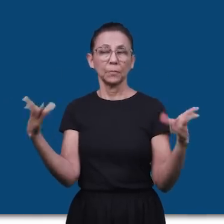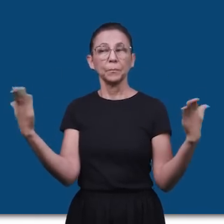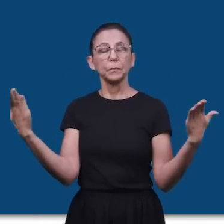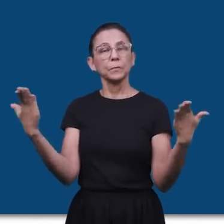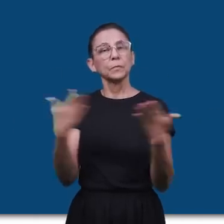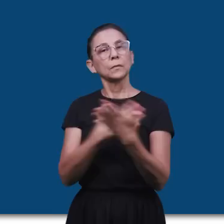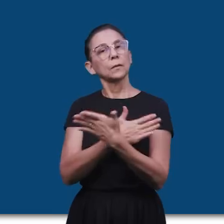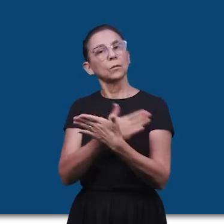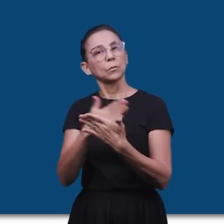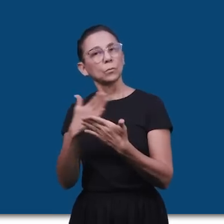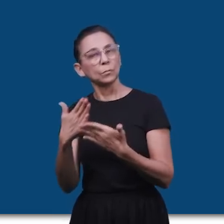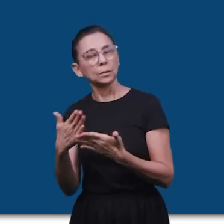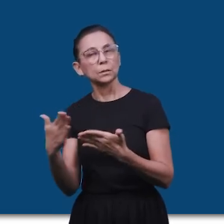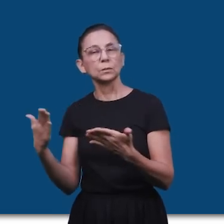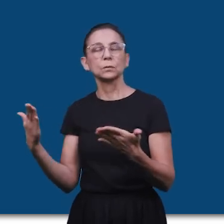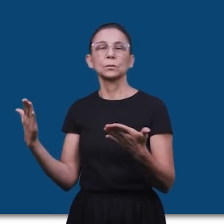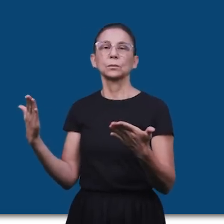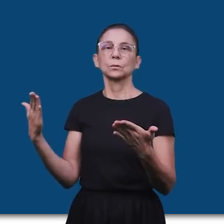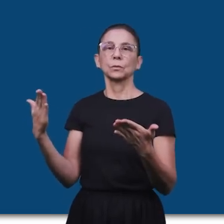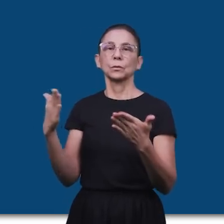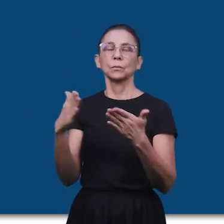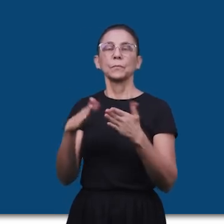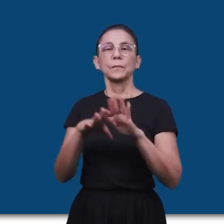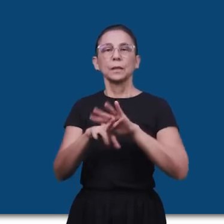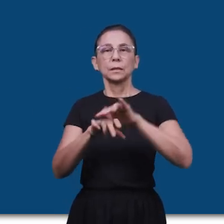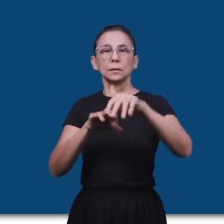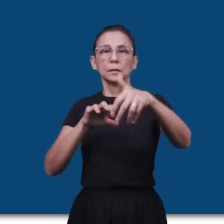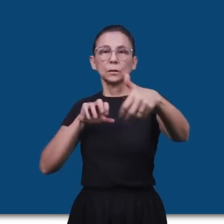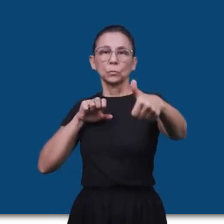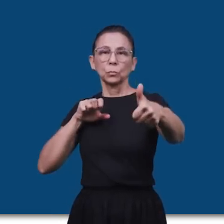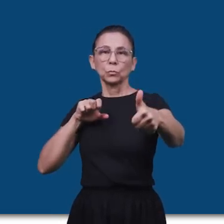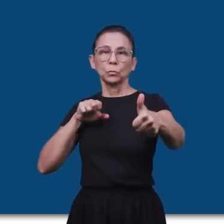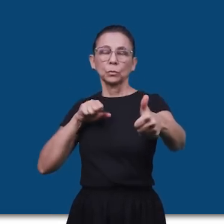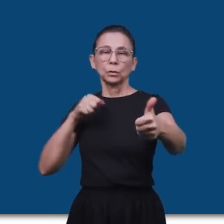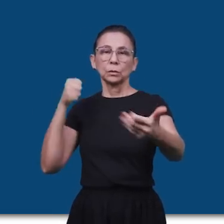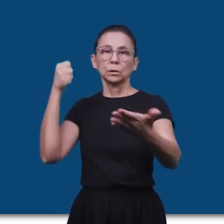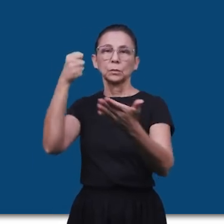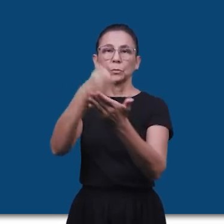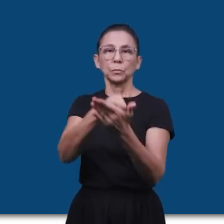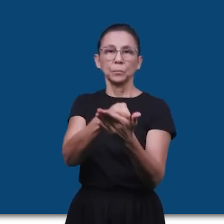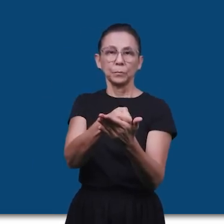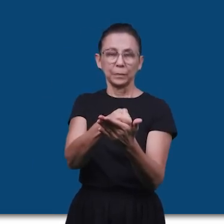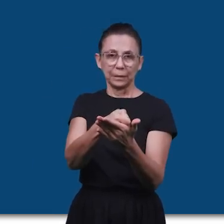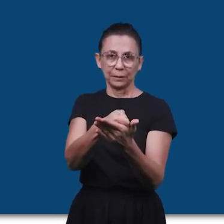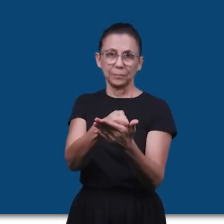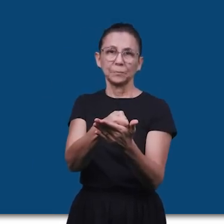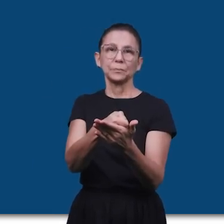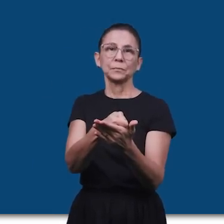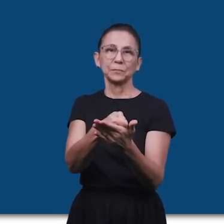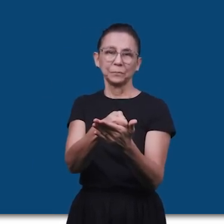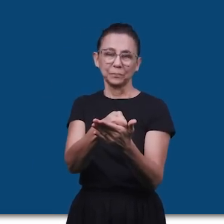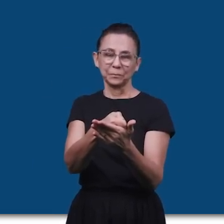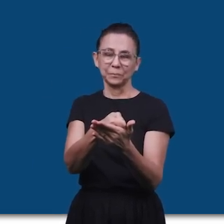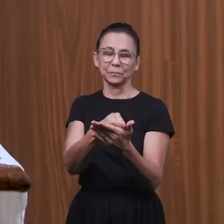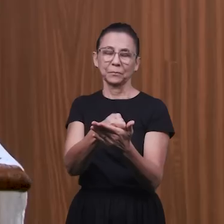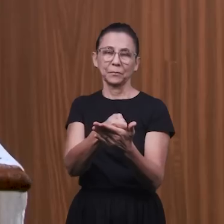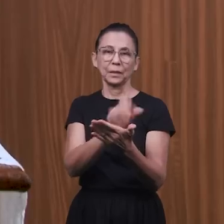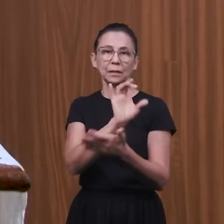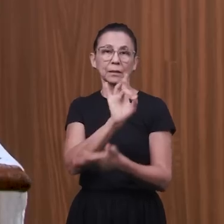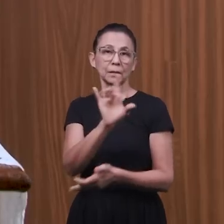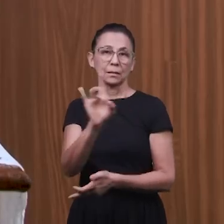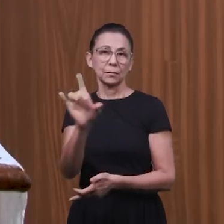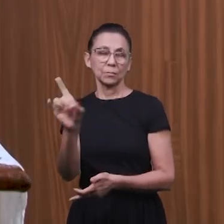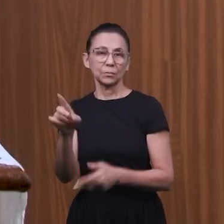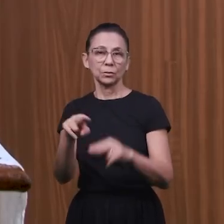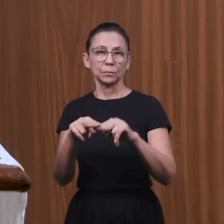hoje começou a se cumprir esta escritura em vossos ouvidos ou em vosso meio.